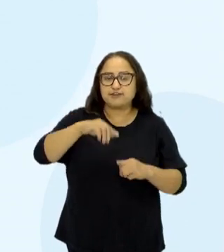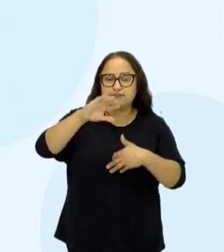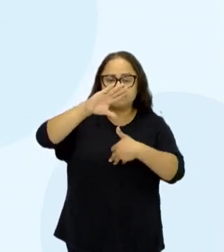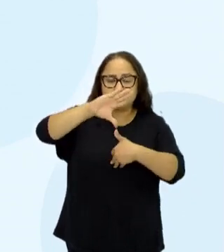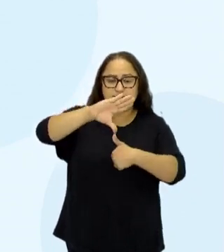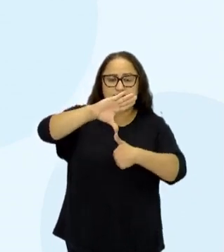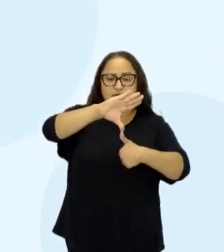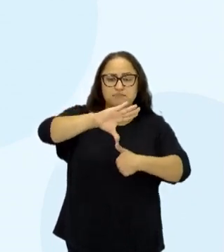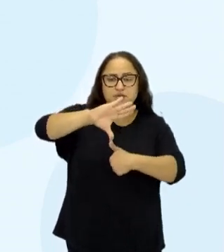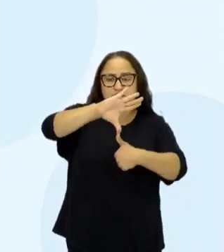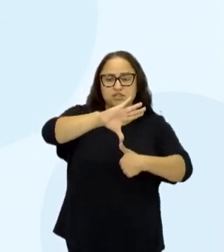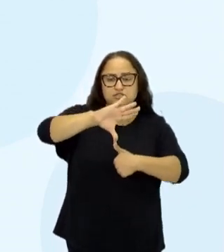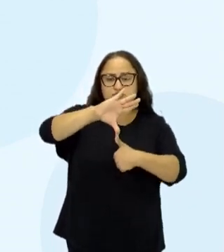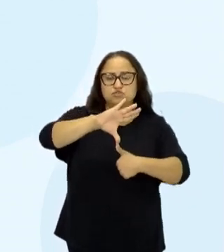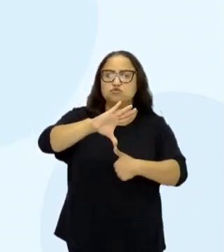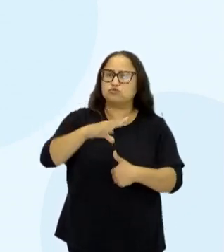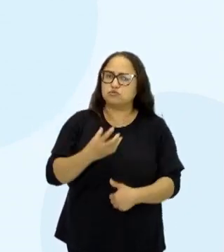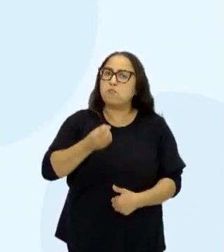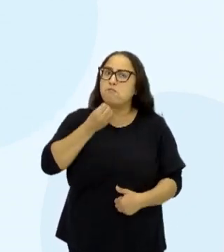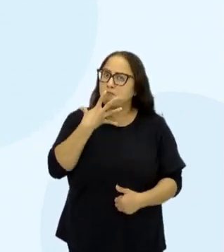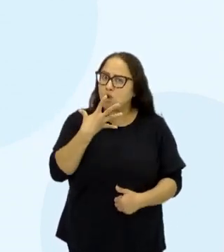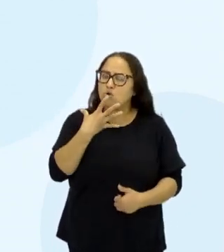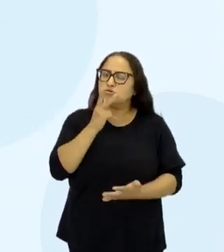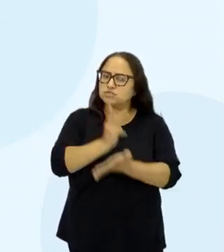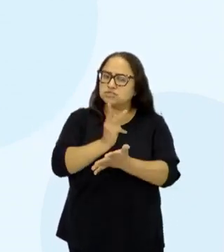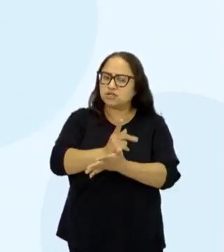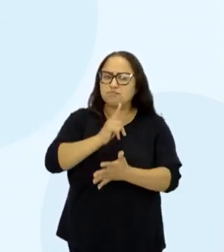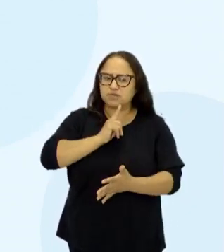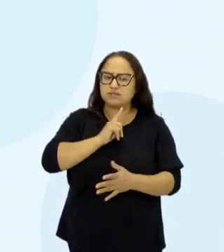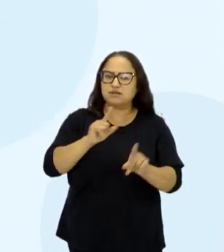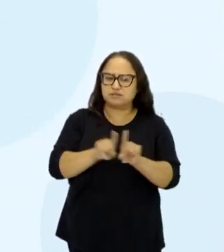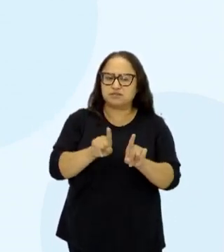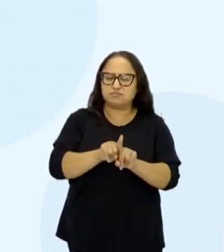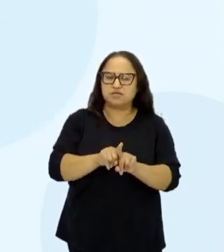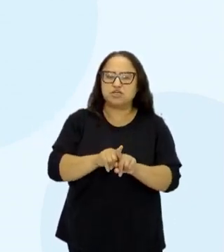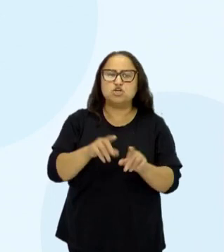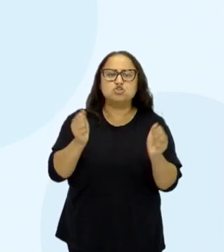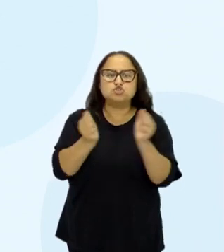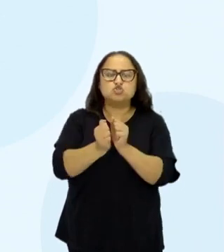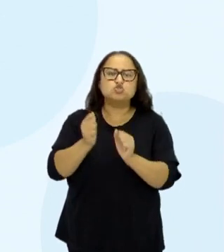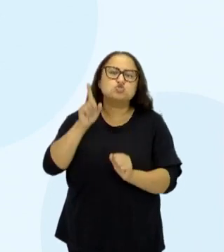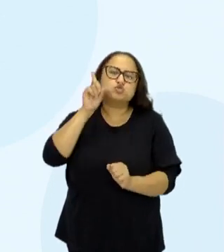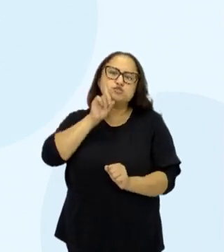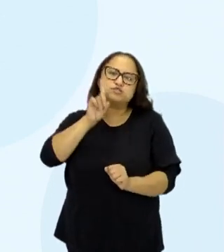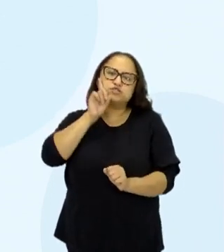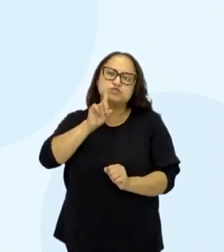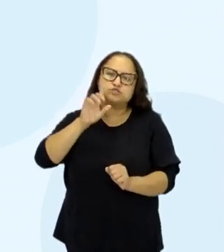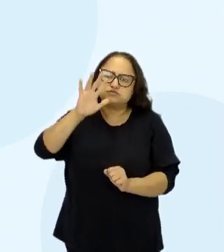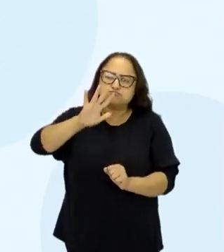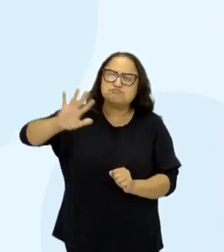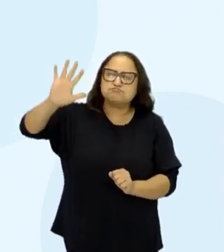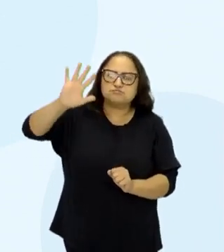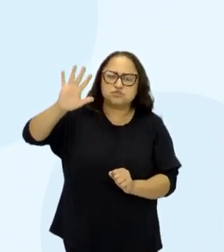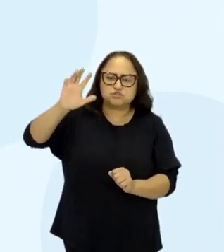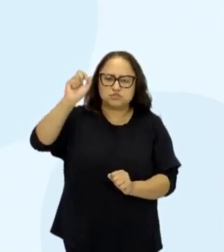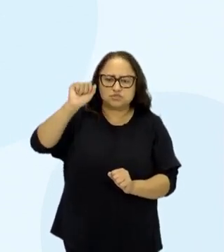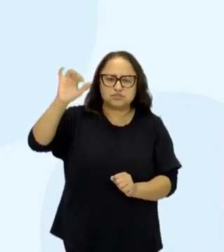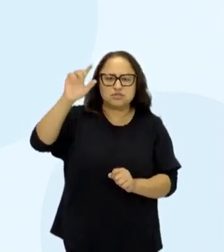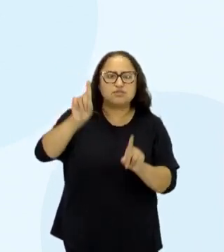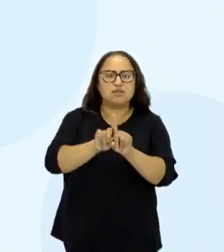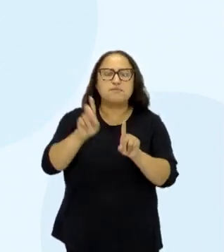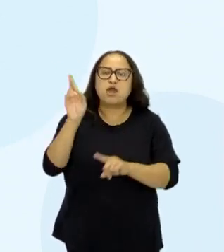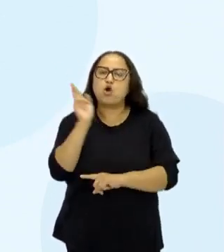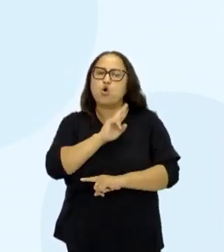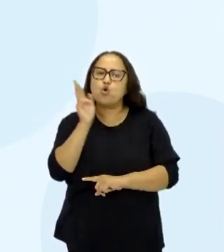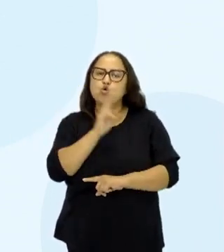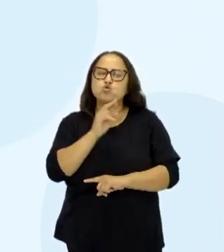aí top na produção agrícola, né? Junto lá com os Estados Unidos aí no continente americano. Mas nós temos aí a Rússia, nós temos